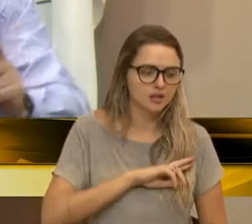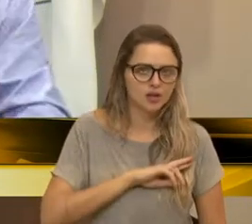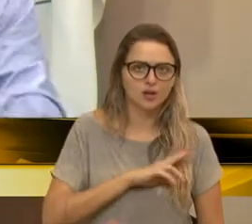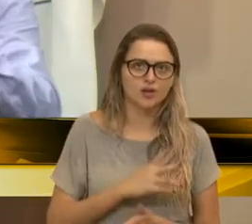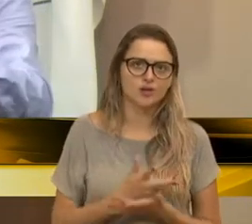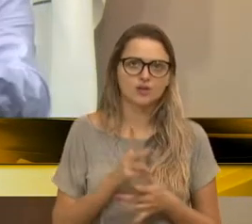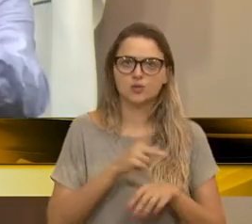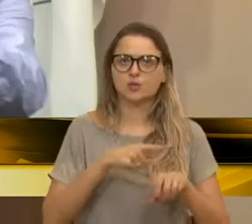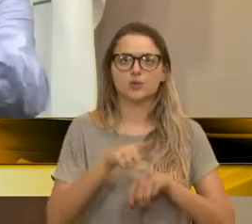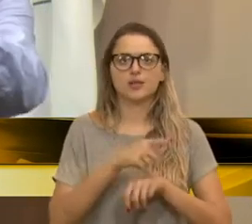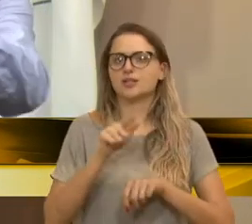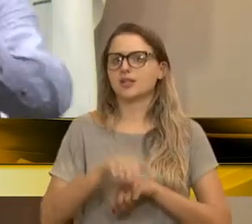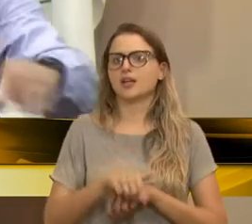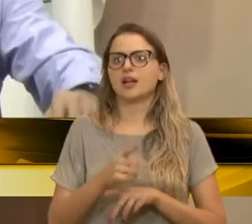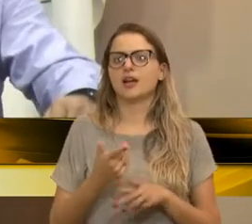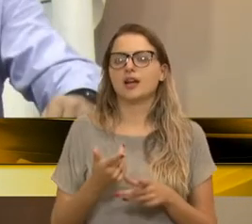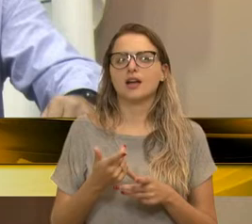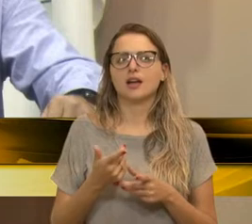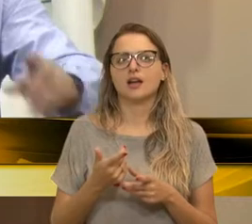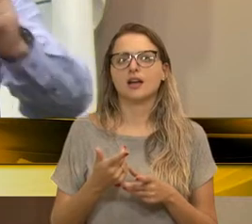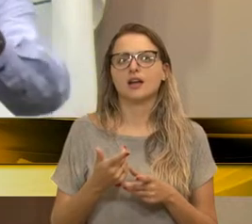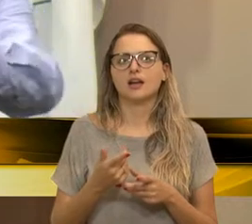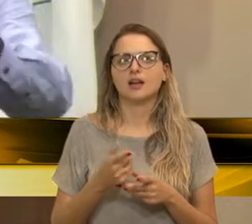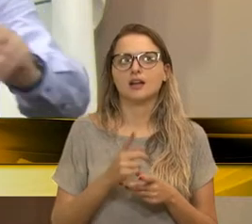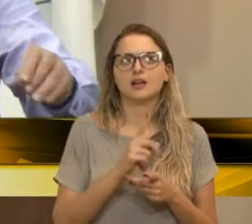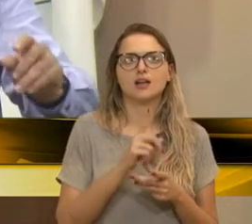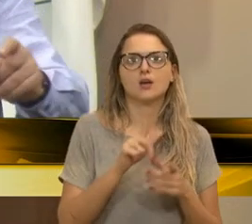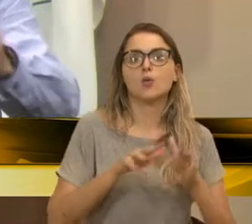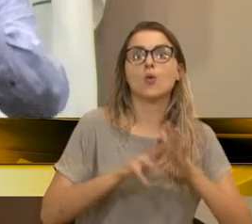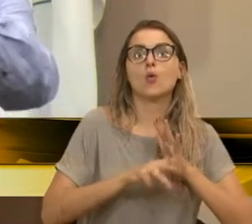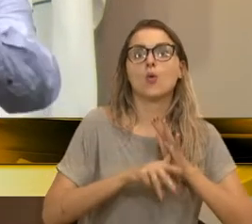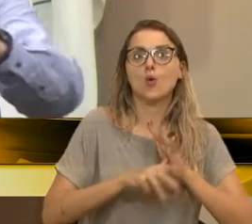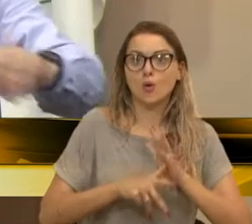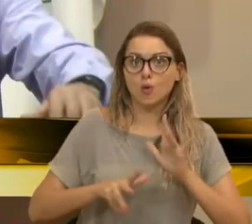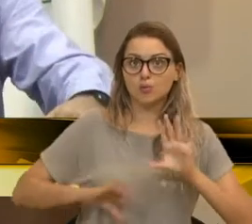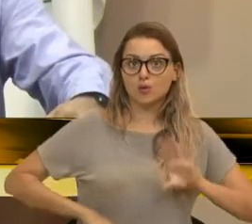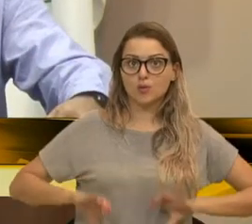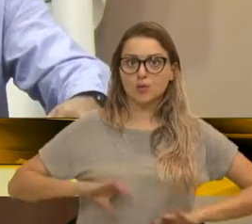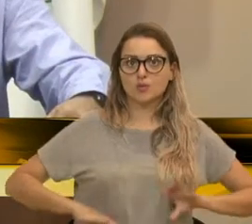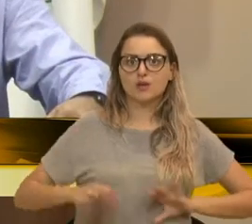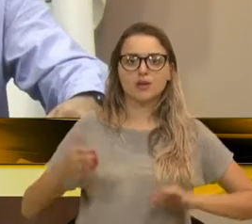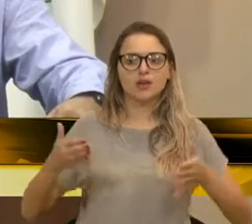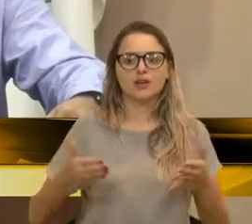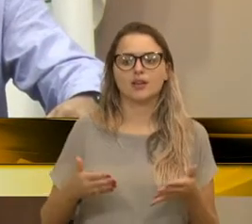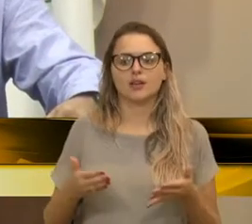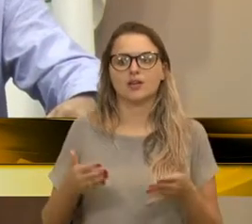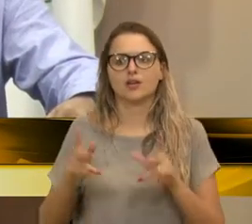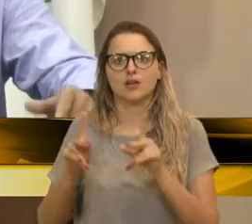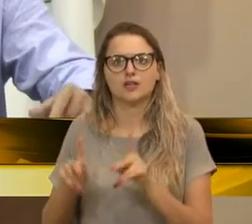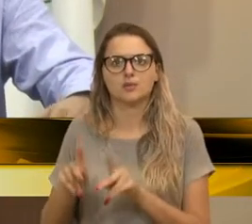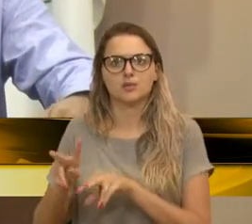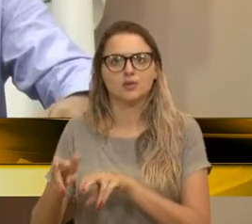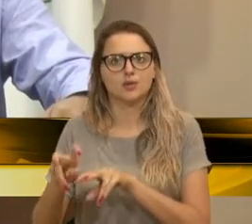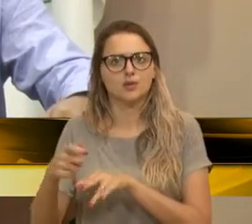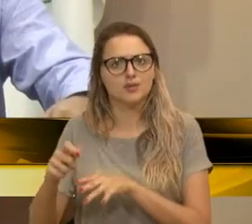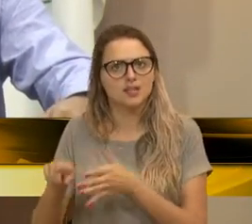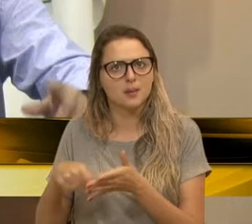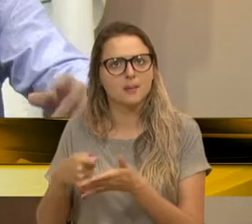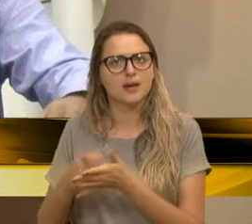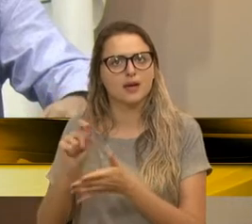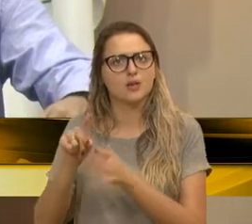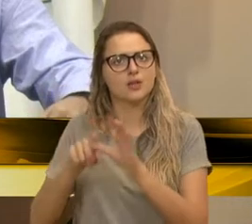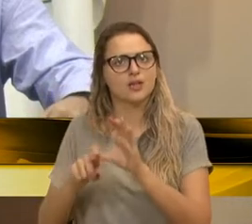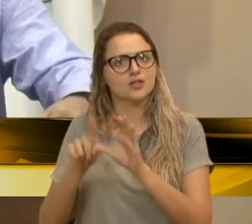é isso, é deixar de cobrar quem deve, é a roubalheira que teve lá em cima e agora os pequenos que vão ter que pagar. Então nós, na Classe